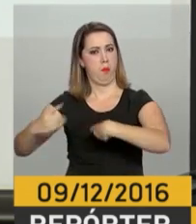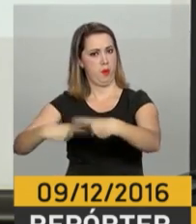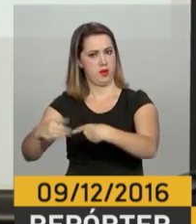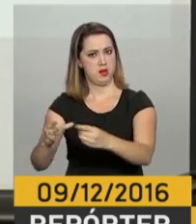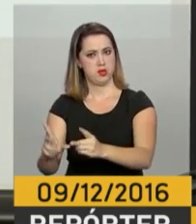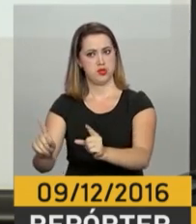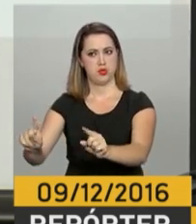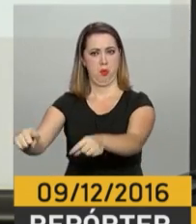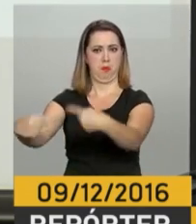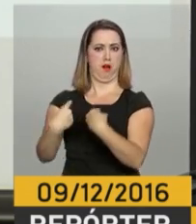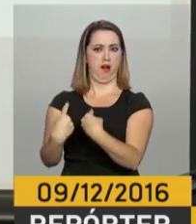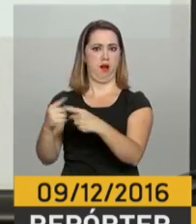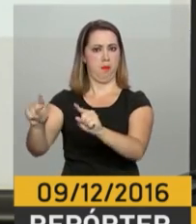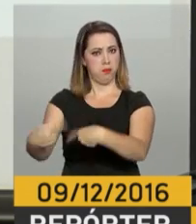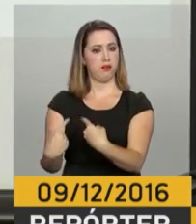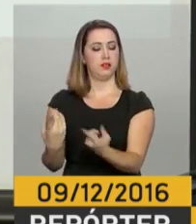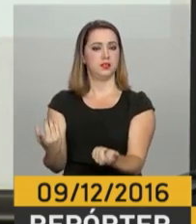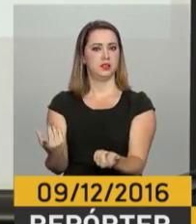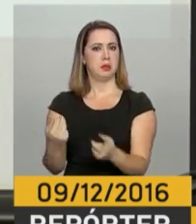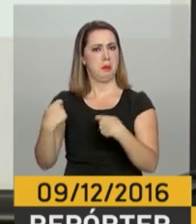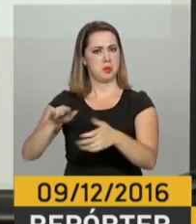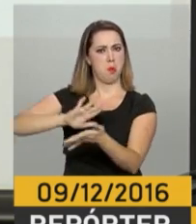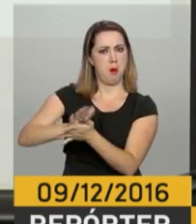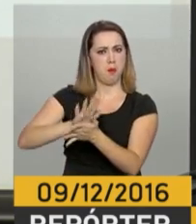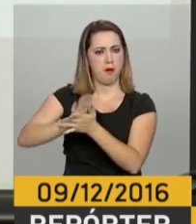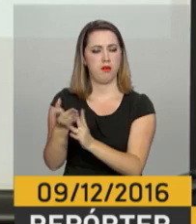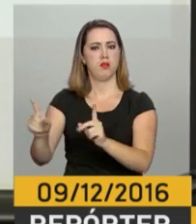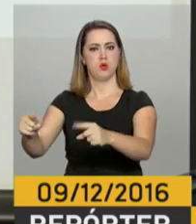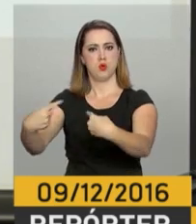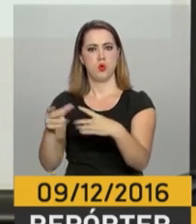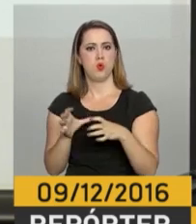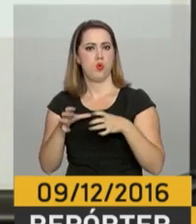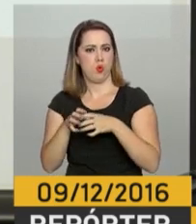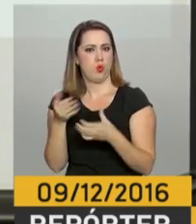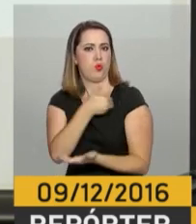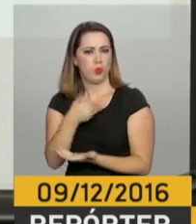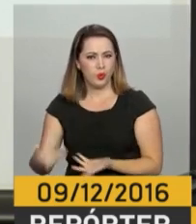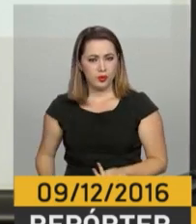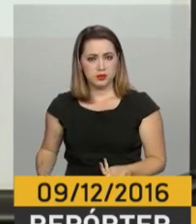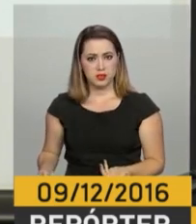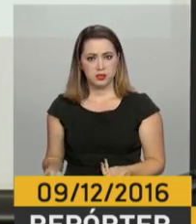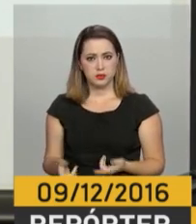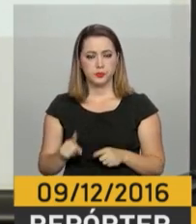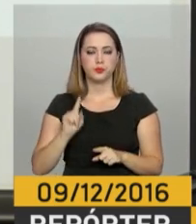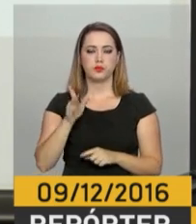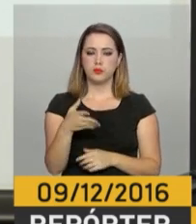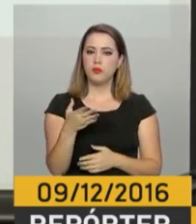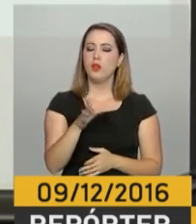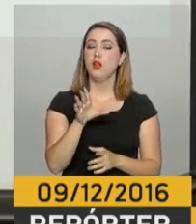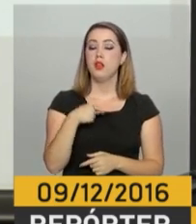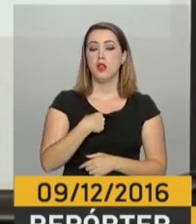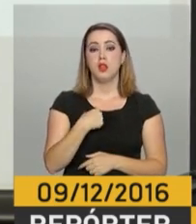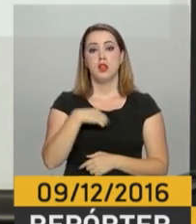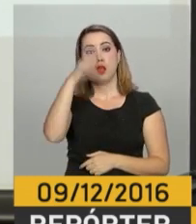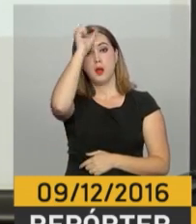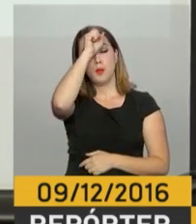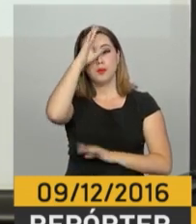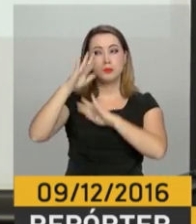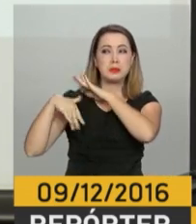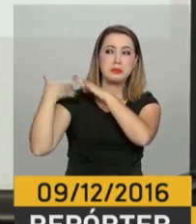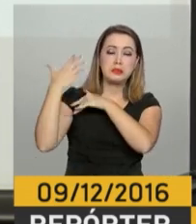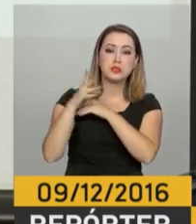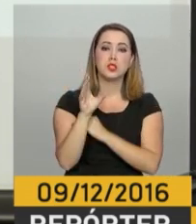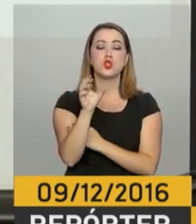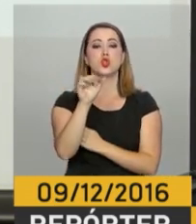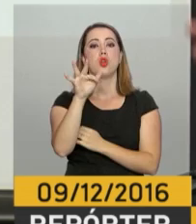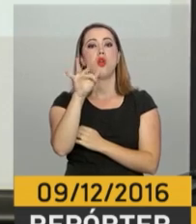no governo. Quando, na verdade, eu aprendi isso com Franco Montoro, com quem comecei a trabalhar como procurador-geral do Estado e depois